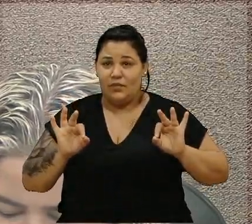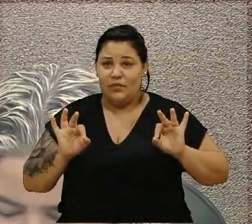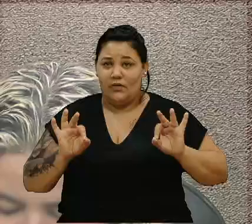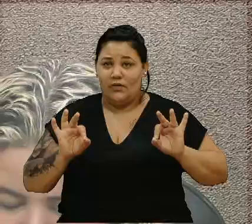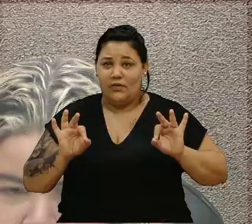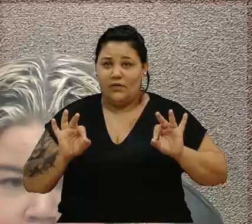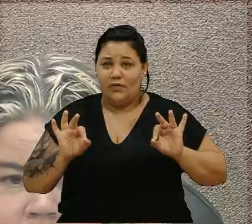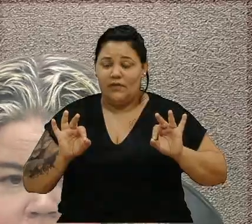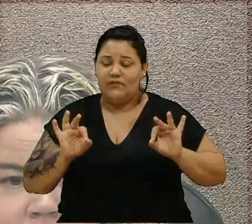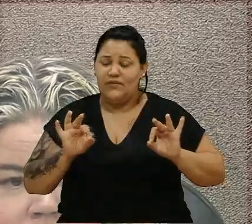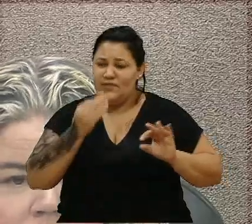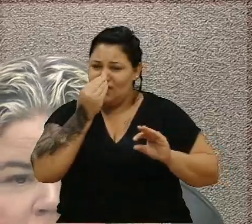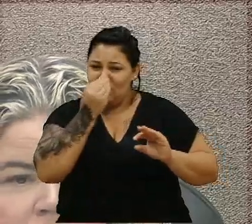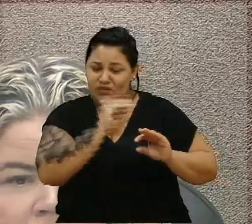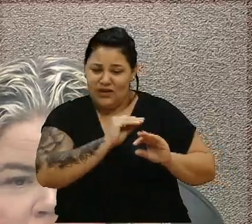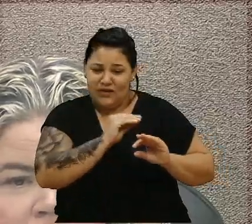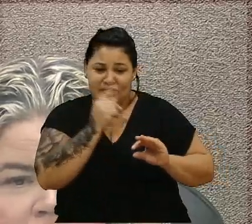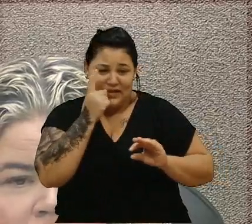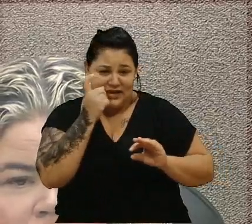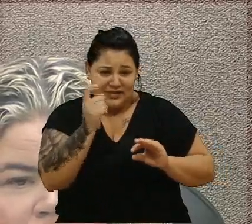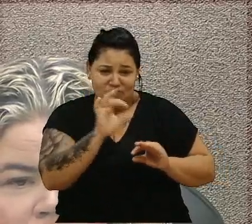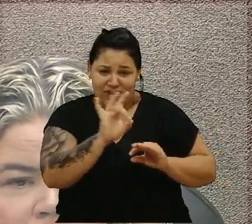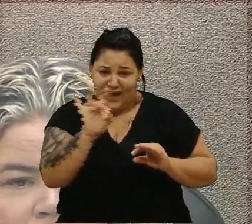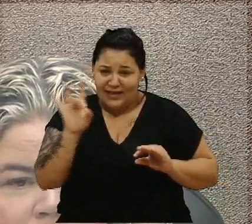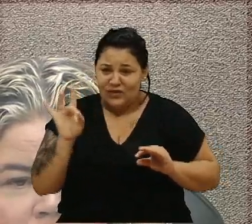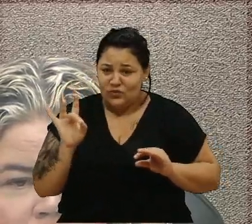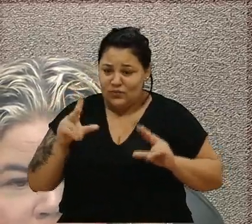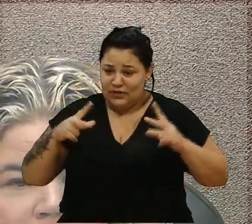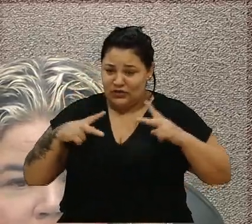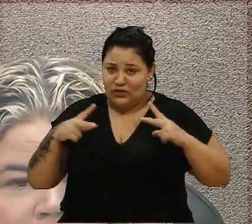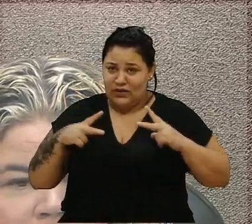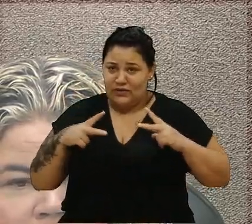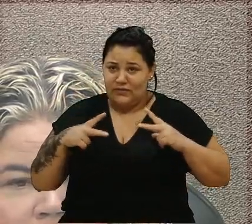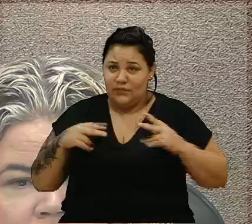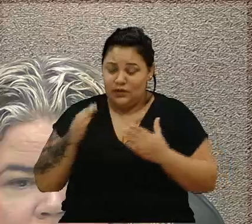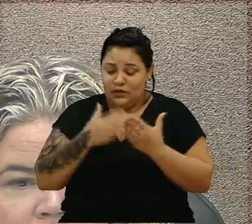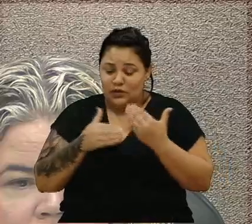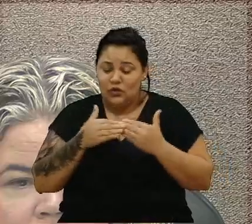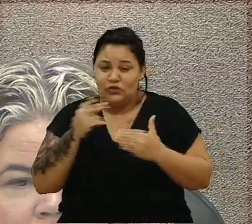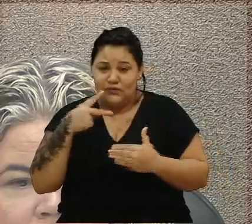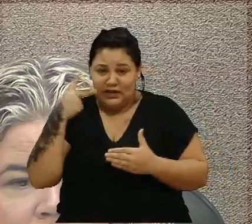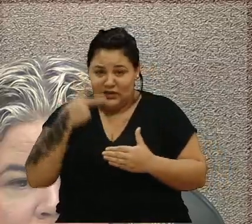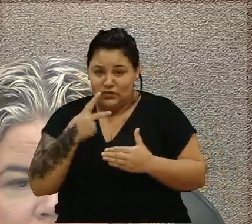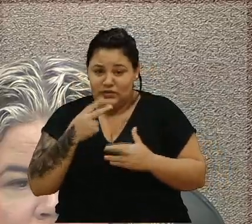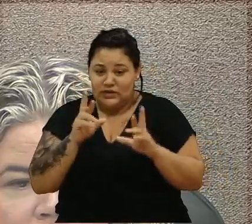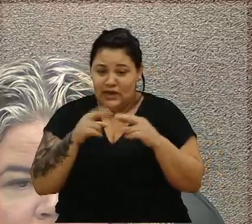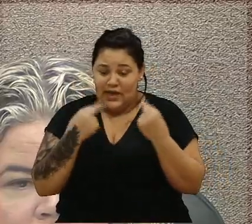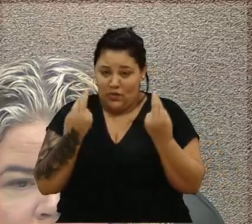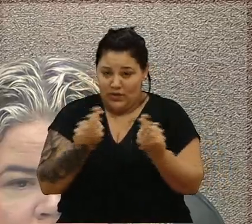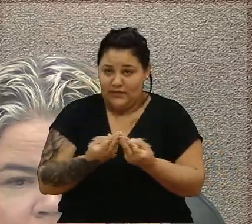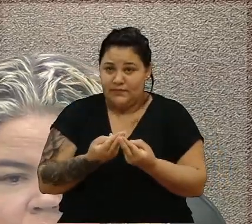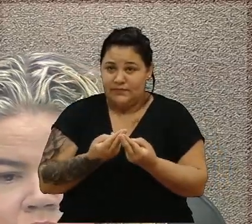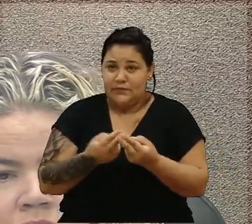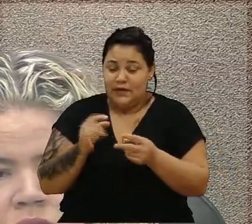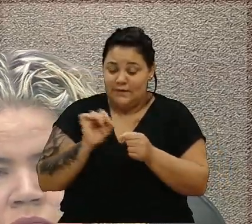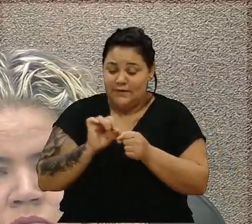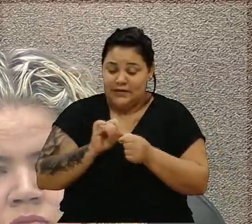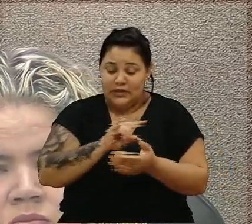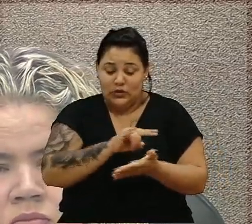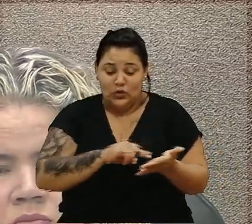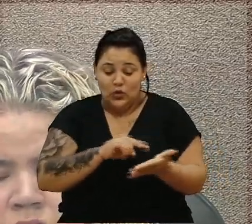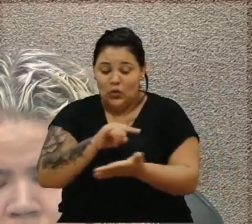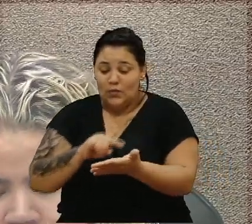um em particular dos seus eleitores e vamos se juntar todos os vereadores, vamos fazer documentos